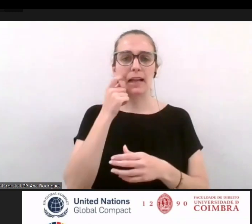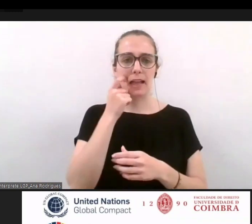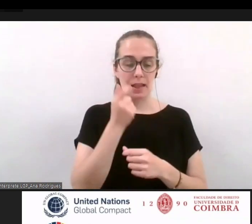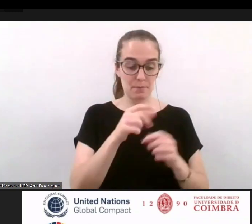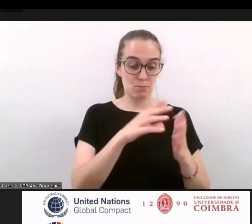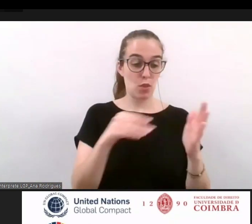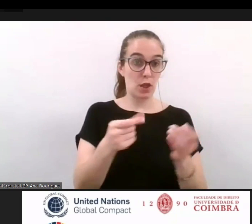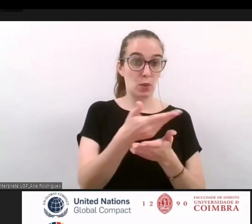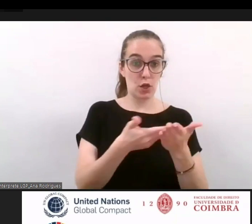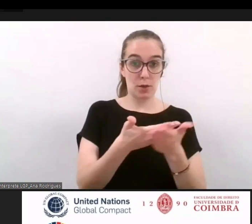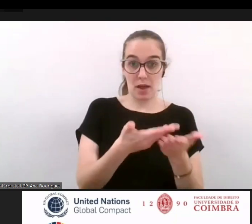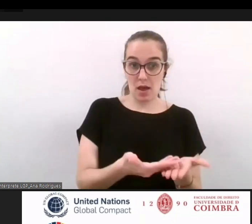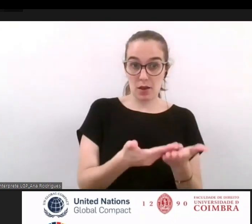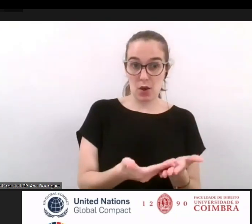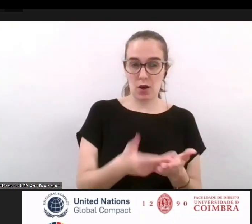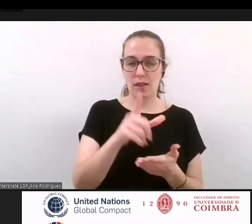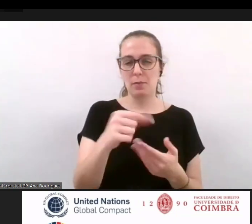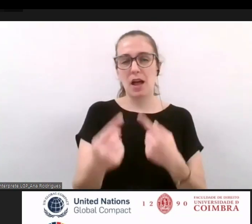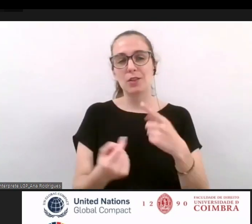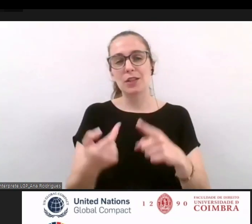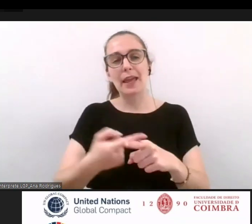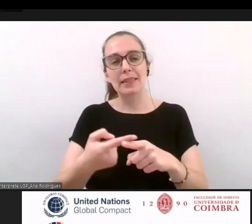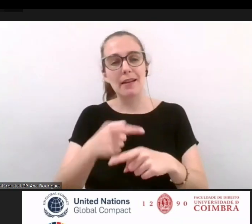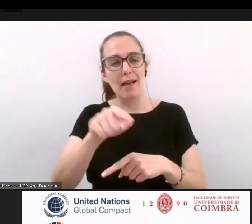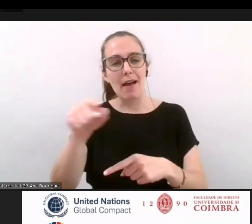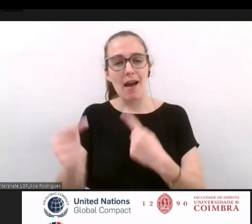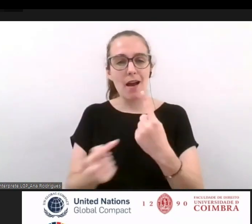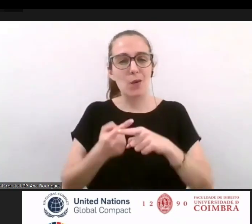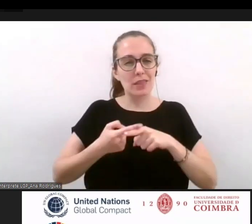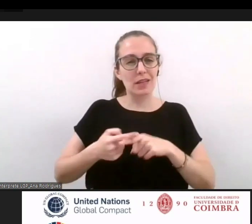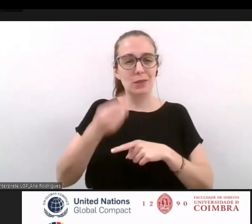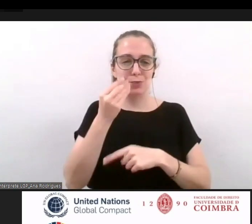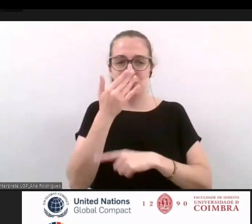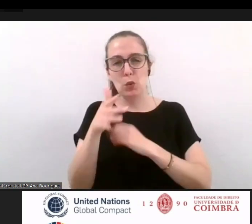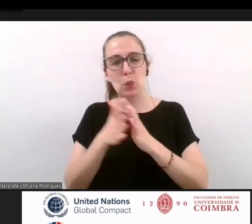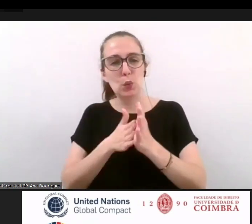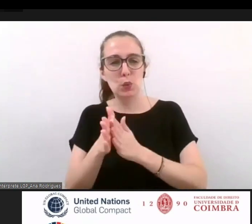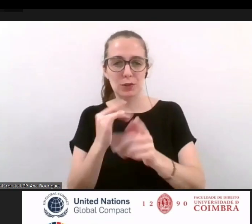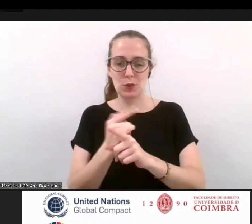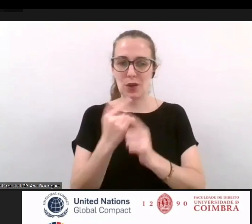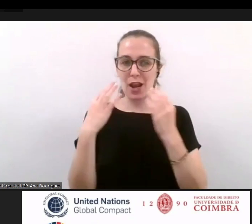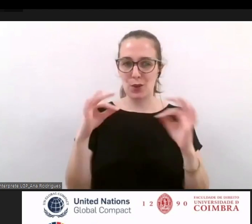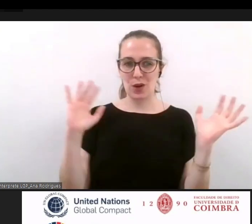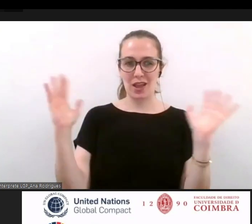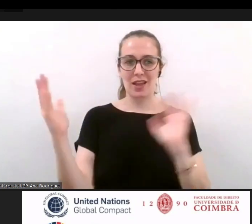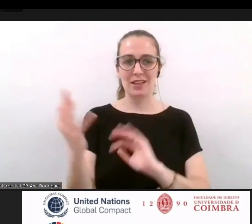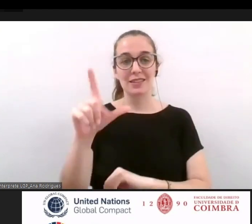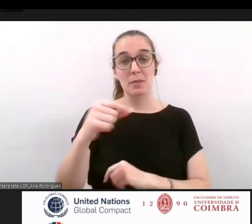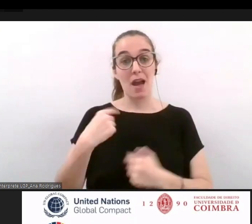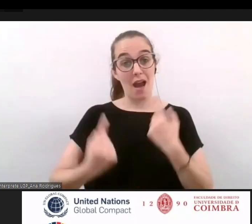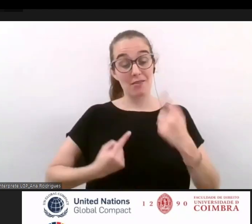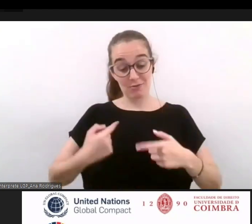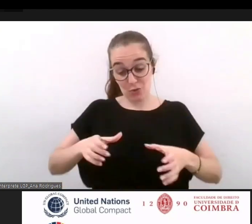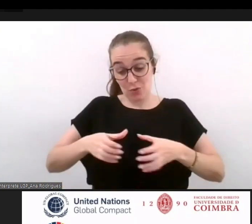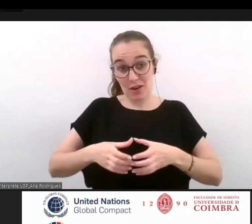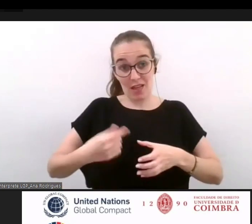económico vigente, interesses difusos quanto ao uso e gestão dos recursos naturais, e mesmo às nossas escolhas e vivências como comunidade,